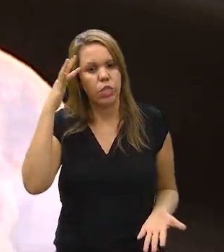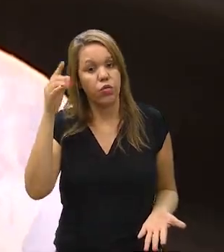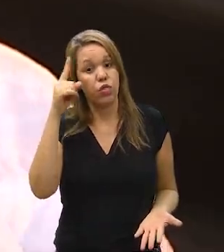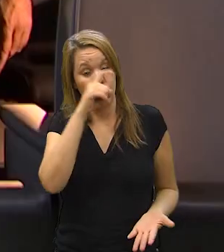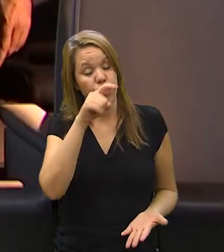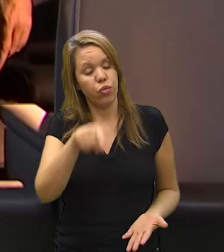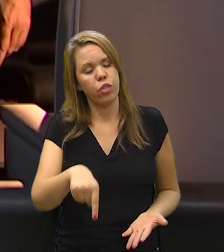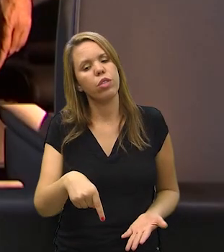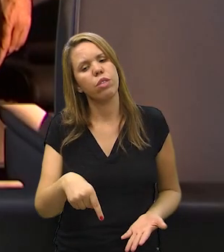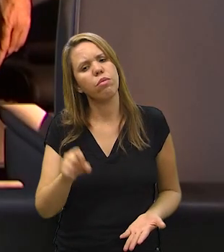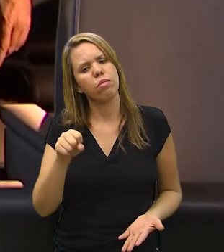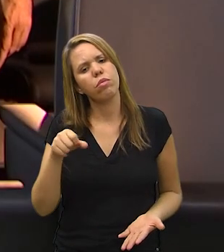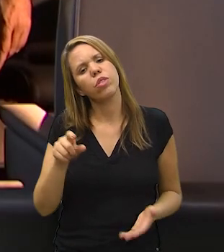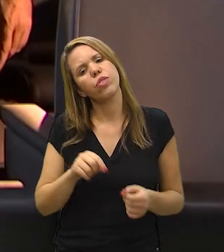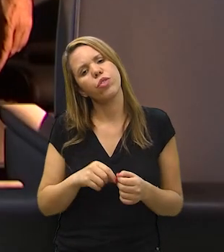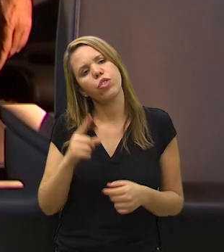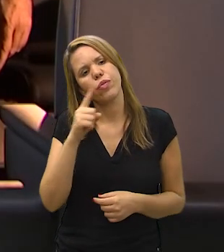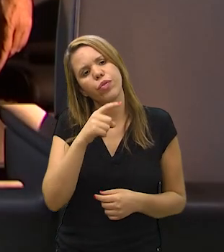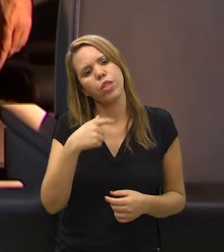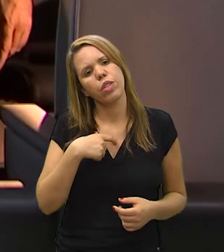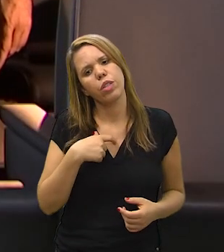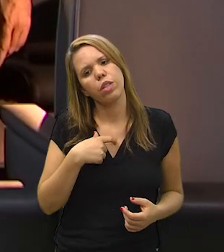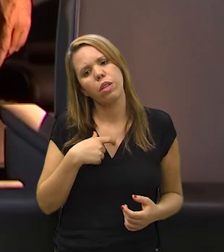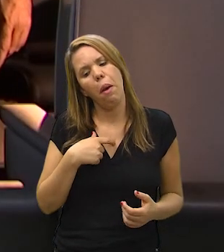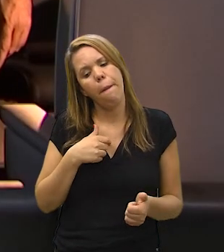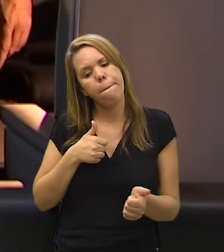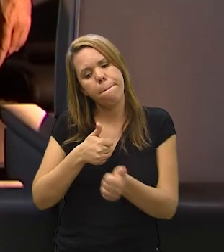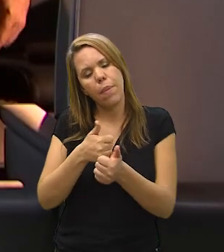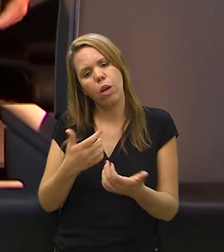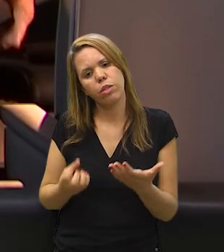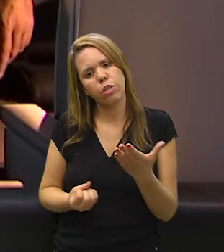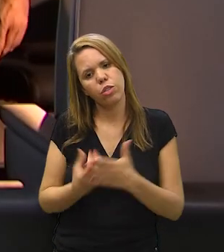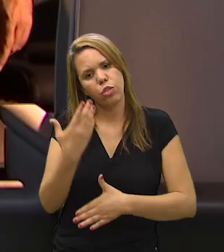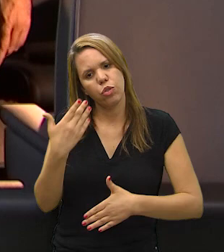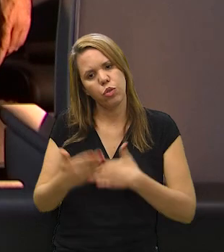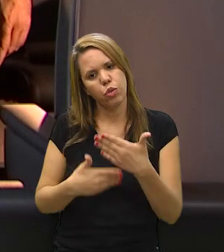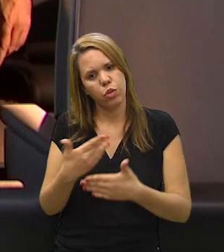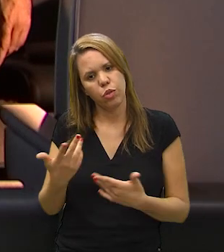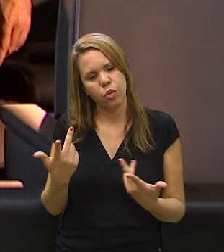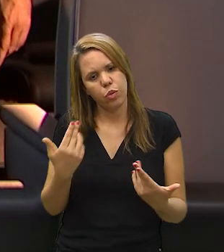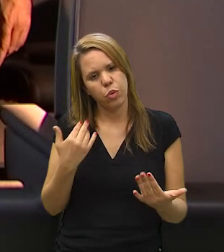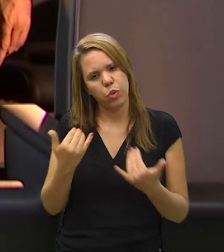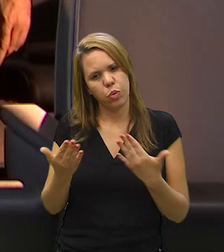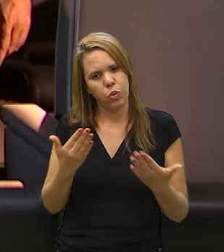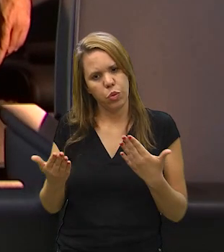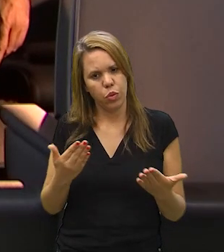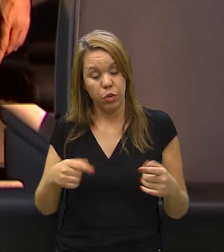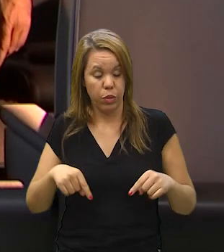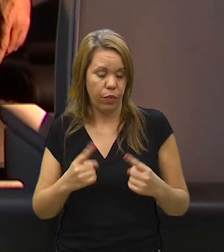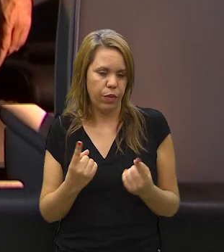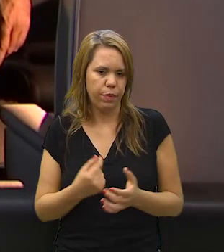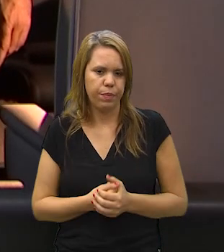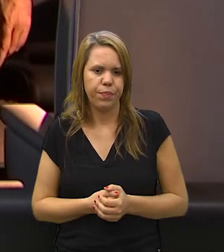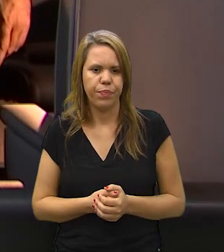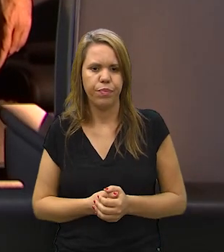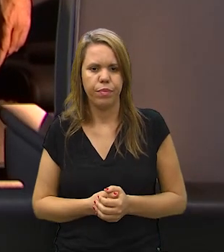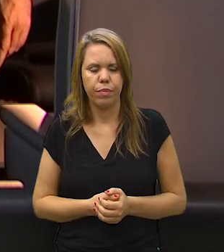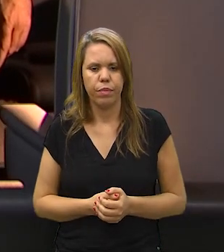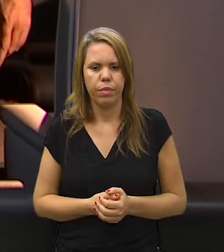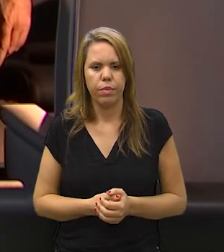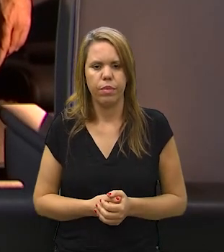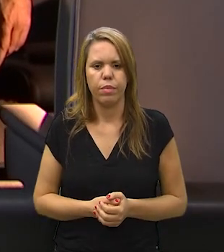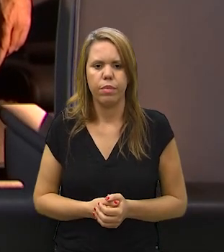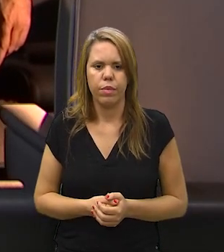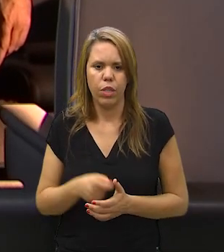foi difícil. E foi mesmo, porque era muito próximo de mim o acontecido. Um desafio. Sim. Ô